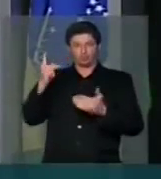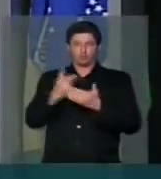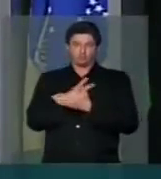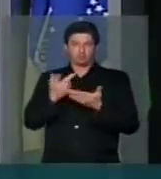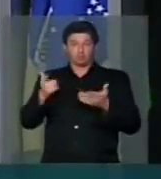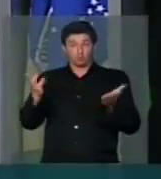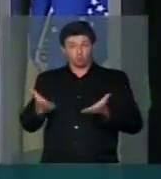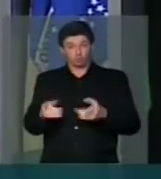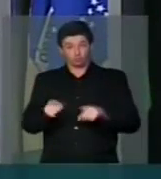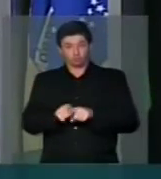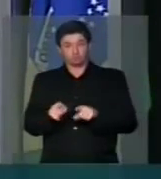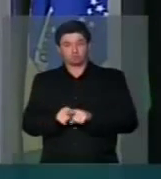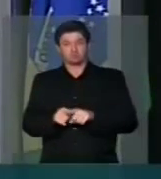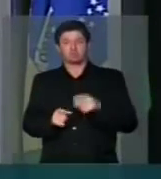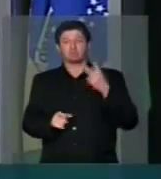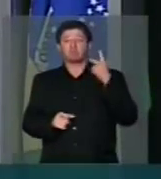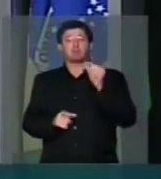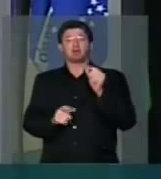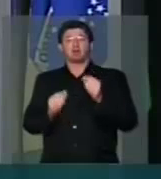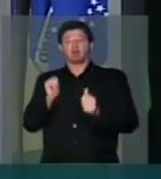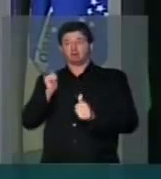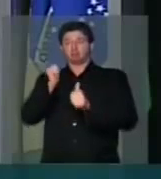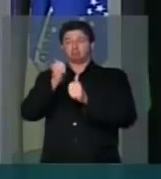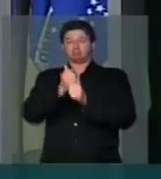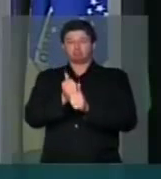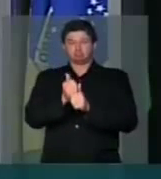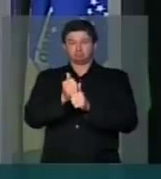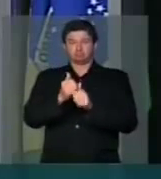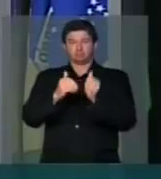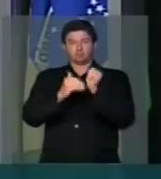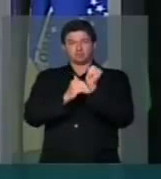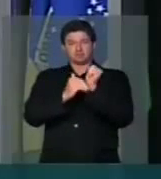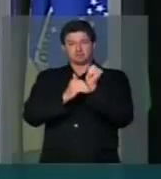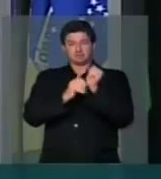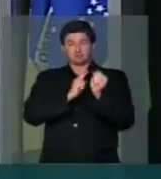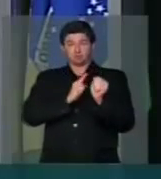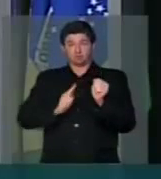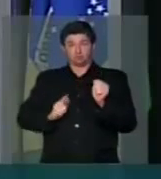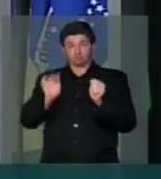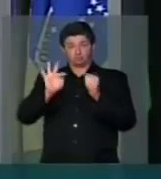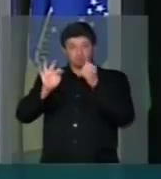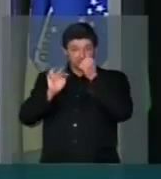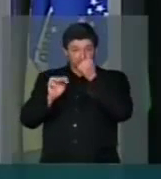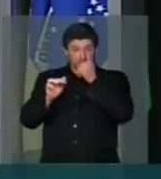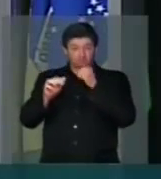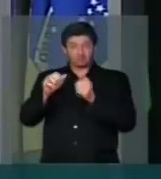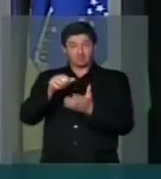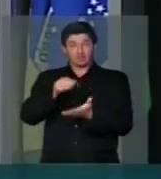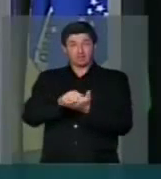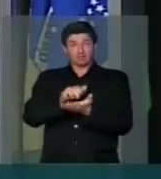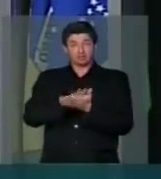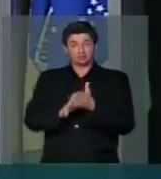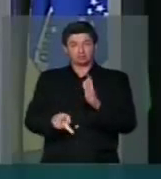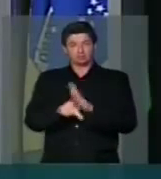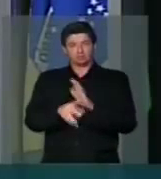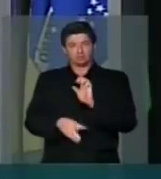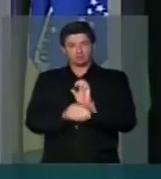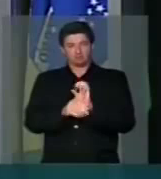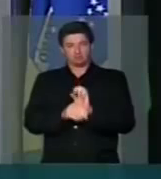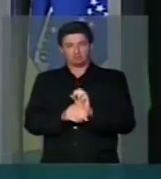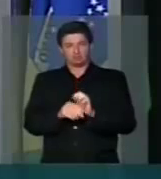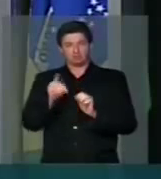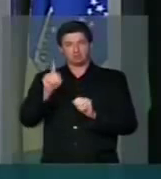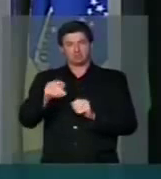hoje, para virem assumir e receber uma senha do governo federal para fazer o registro de suas emendas. Essa é